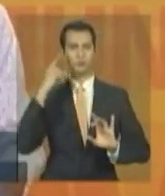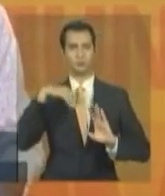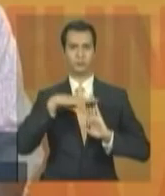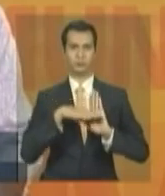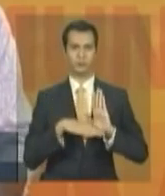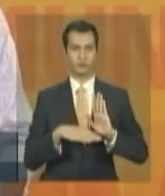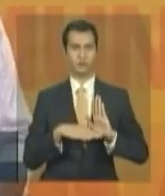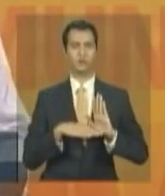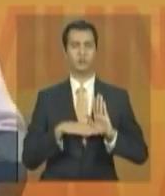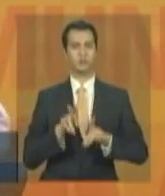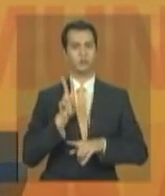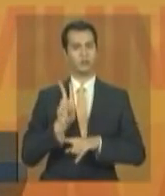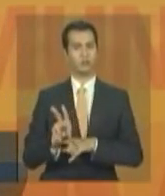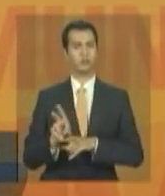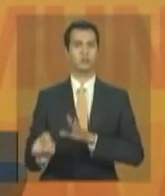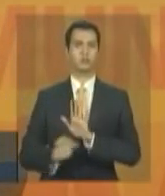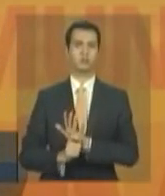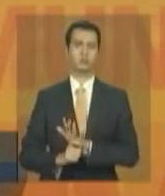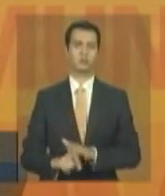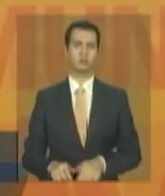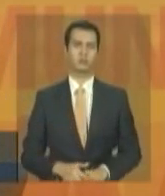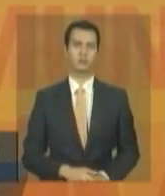Políticas Públicas sobre Drogas.